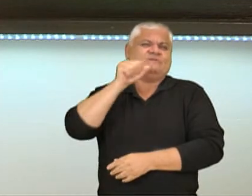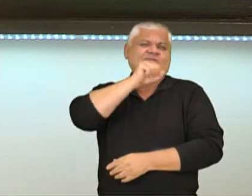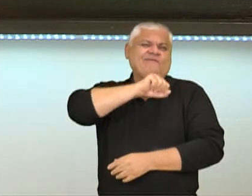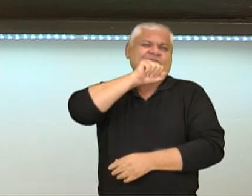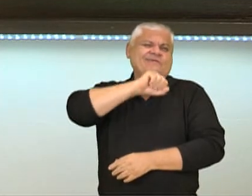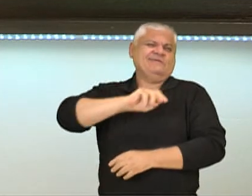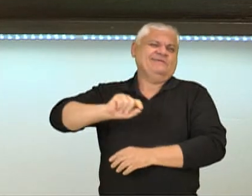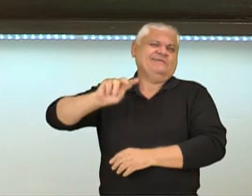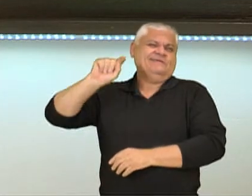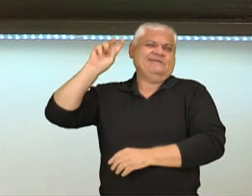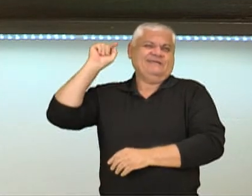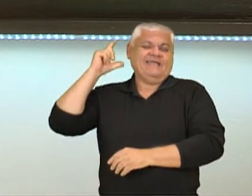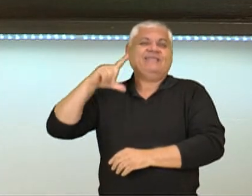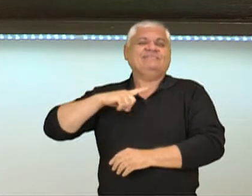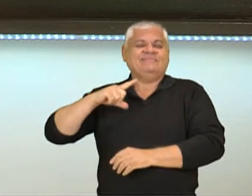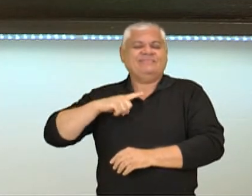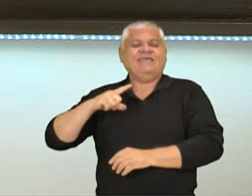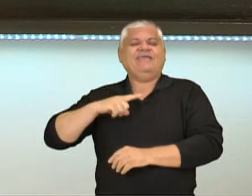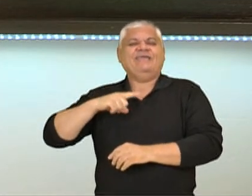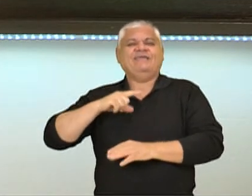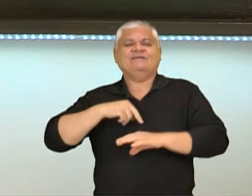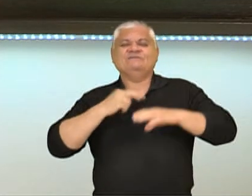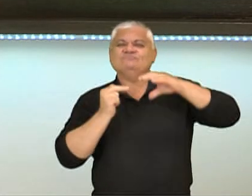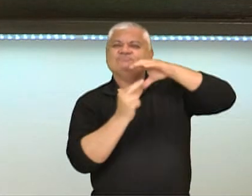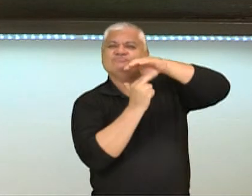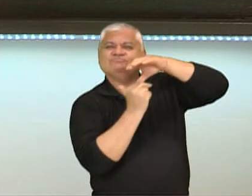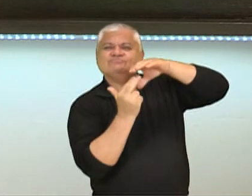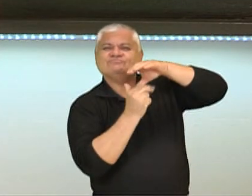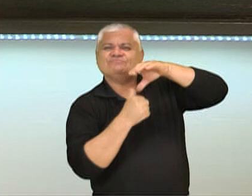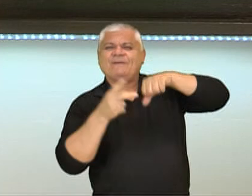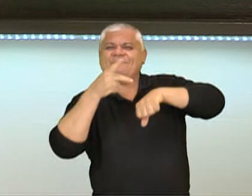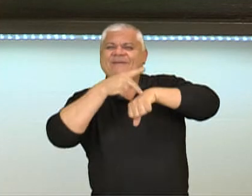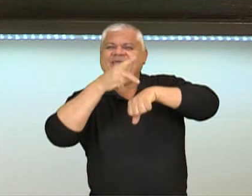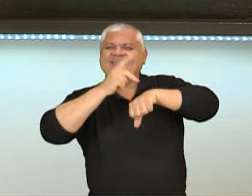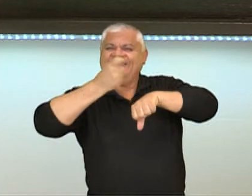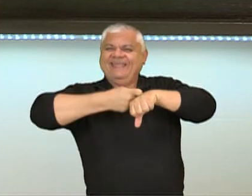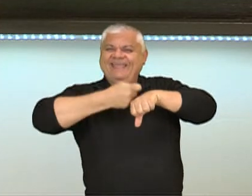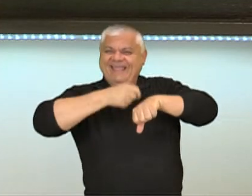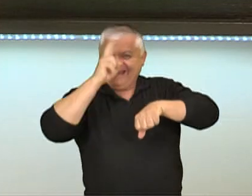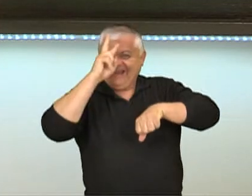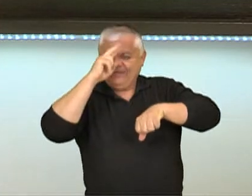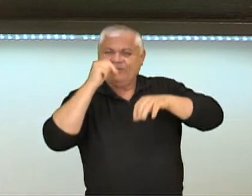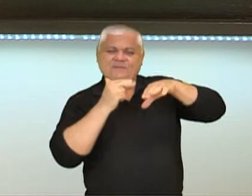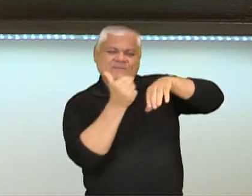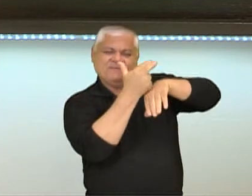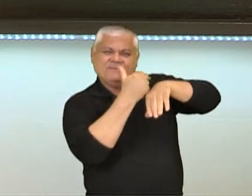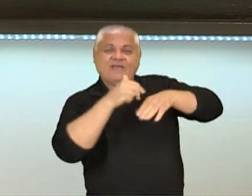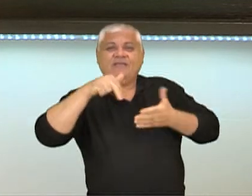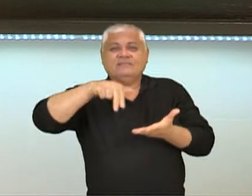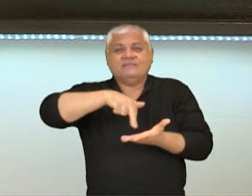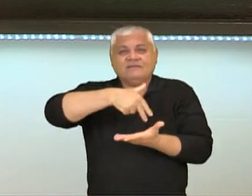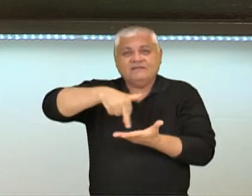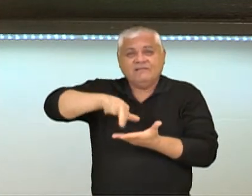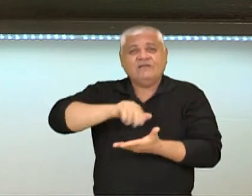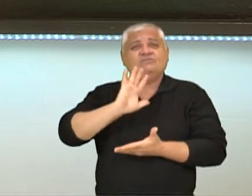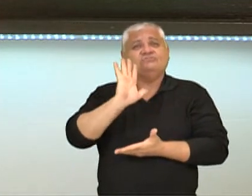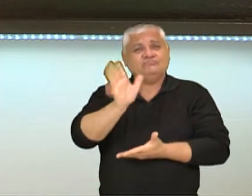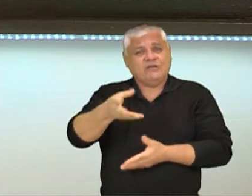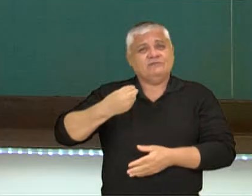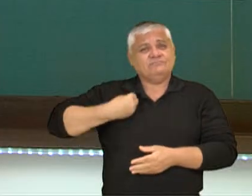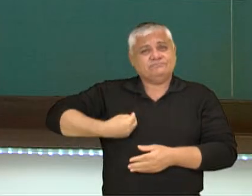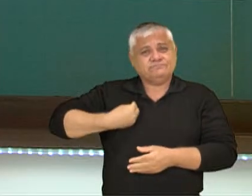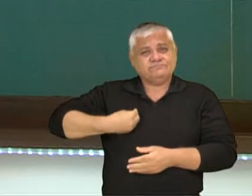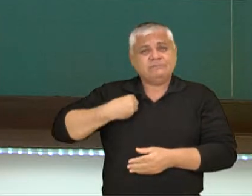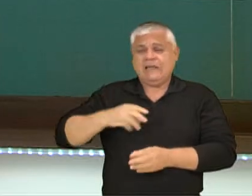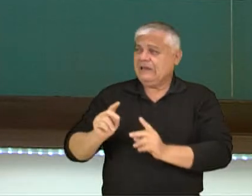a dança desenhada em pinturas rupestres lá nos primórdios. Então, a gente entende que a dança ela é muito,